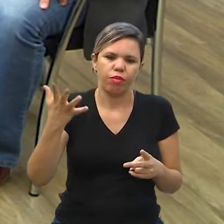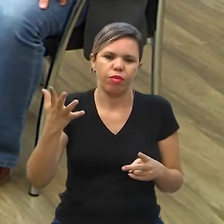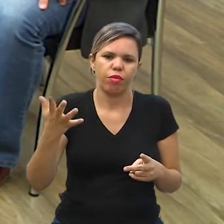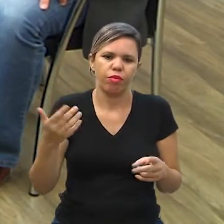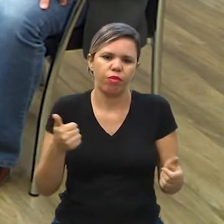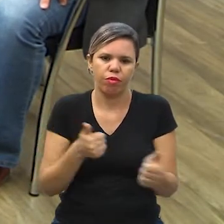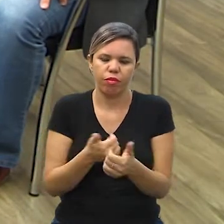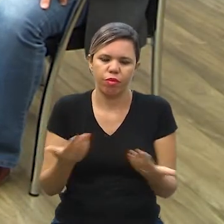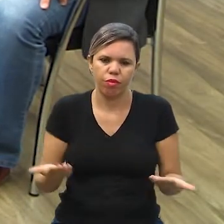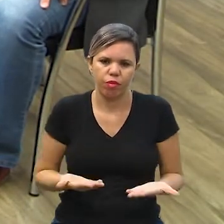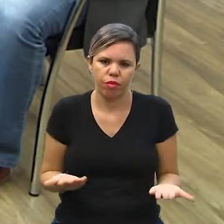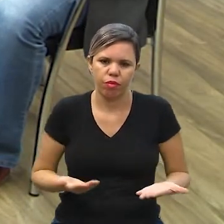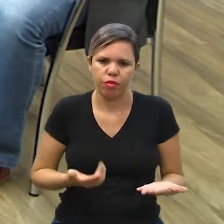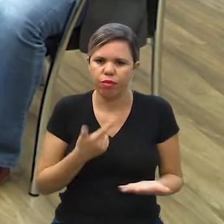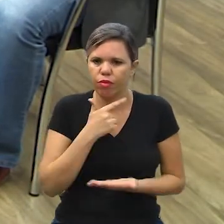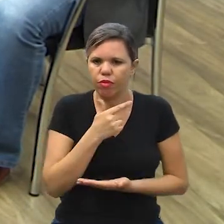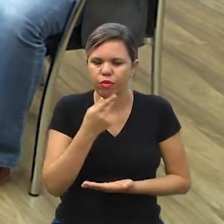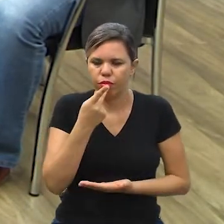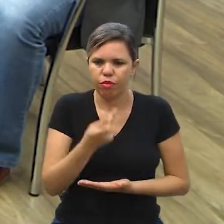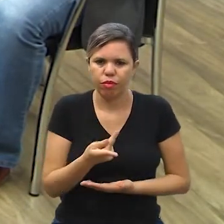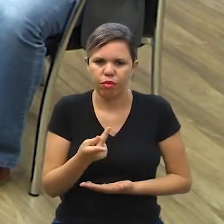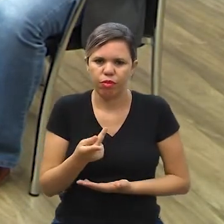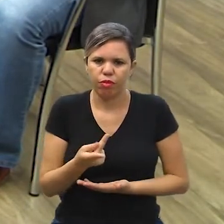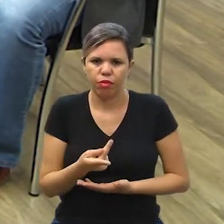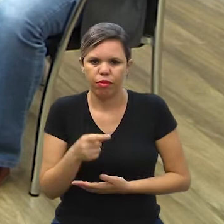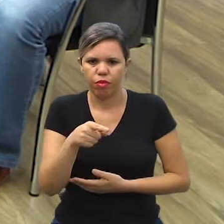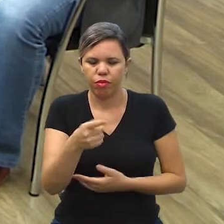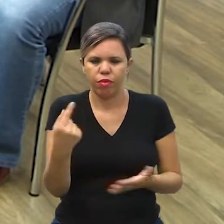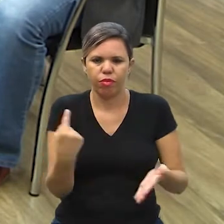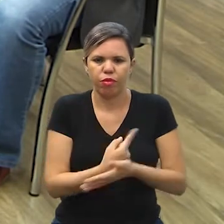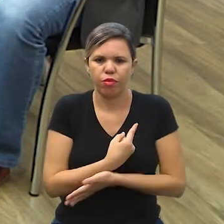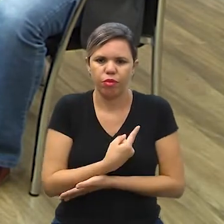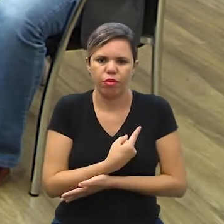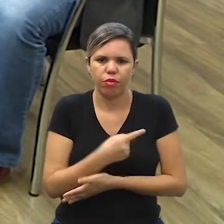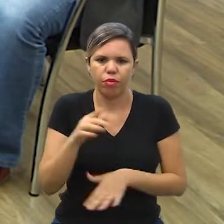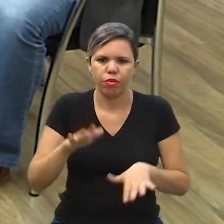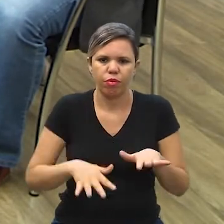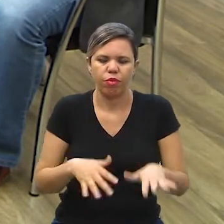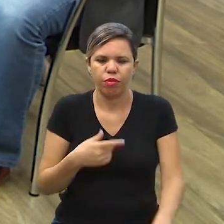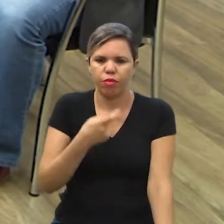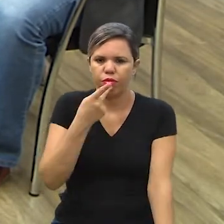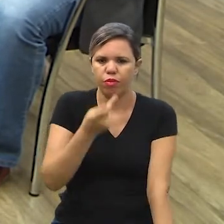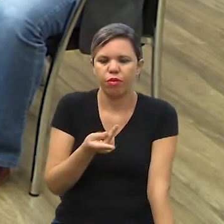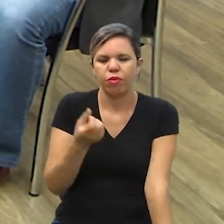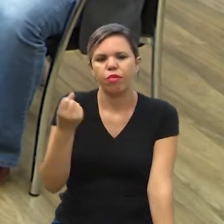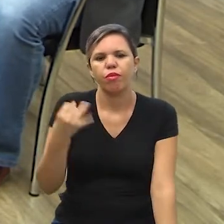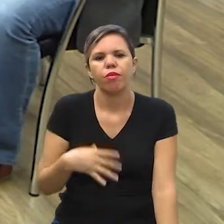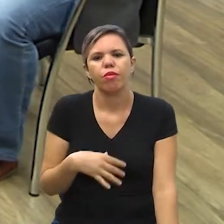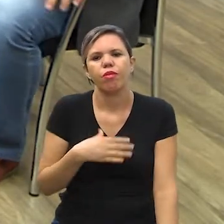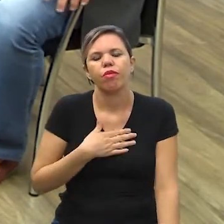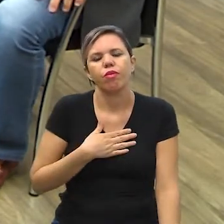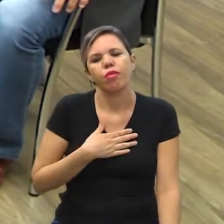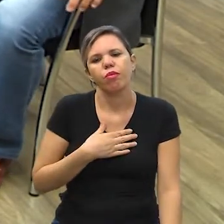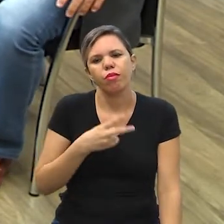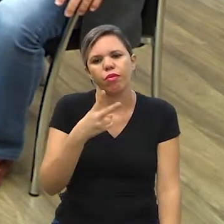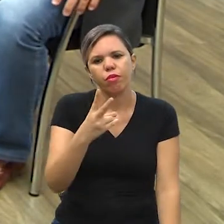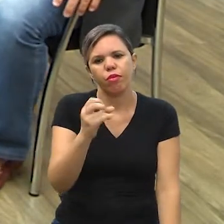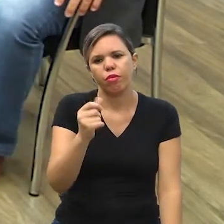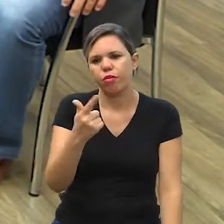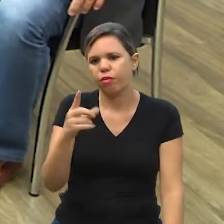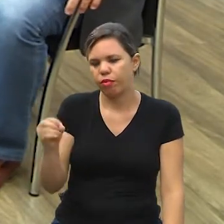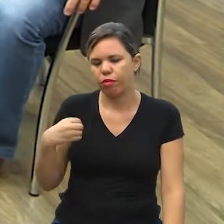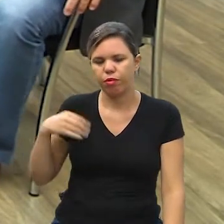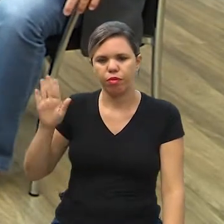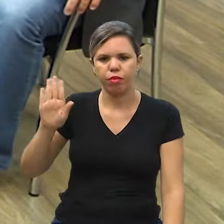talvez mais recente assim até engraçado uma questão que você ia perguntar Talvez mas eu já volto esse pa em